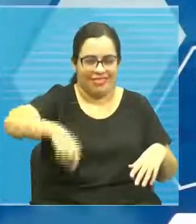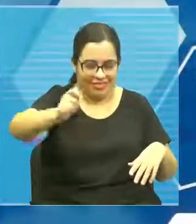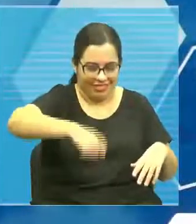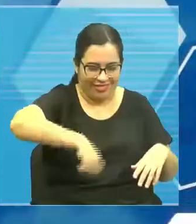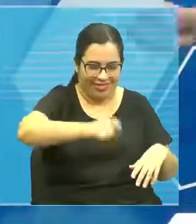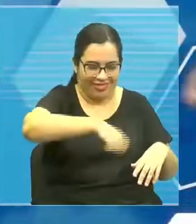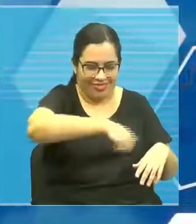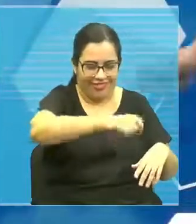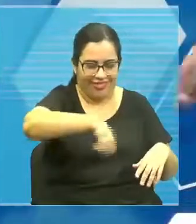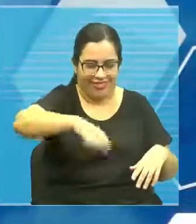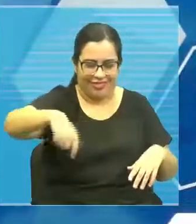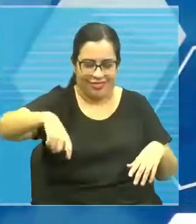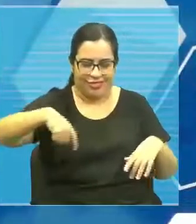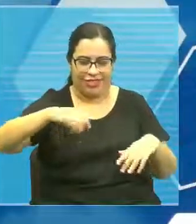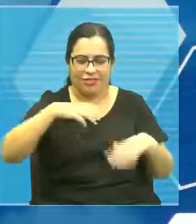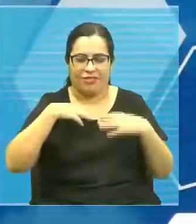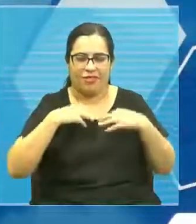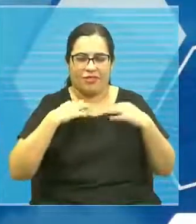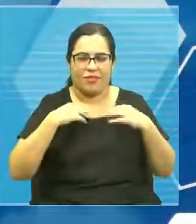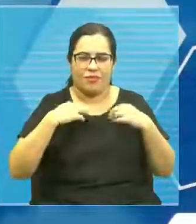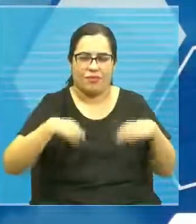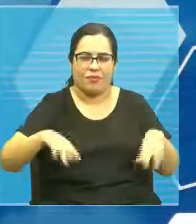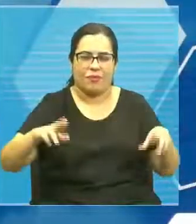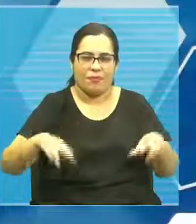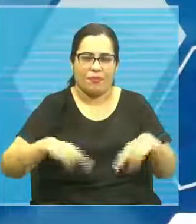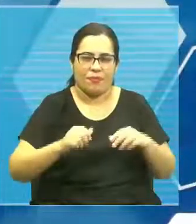hora, molhando o pano da rede.